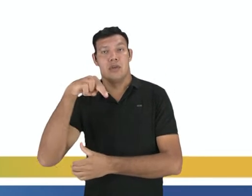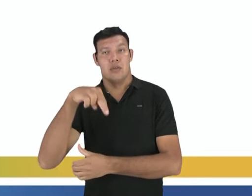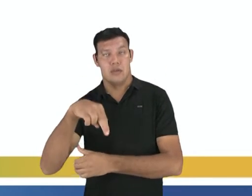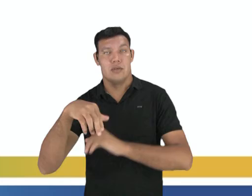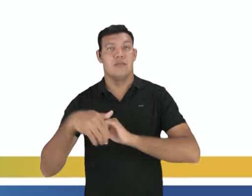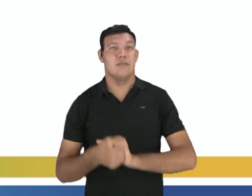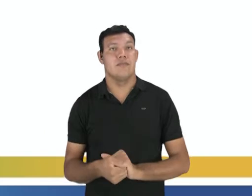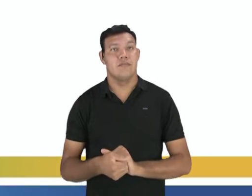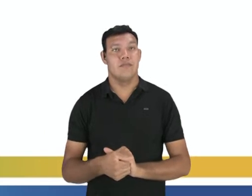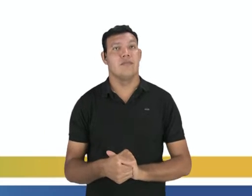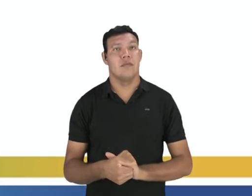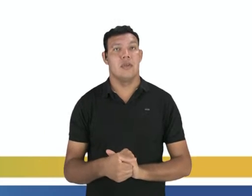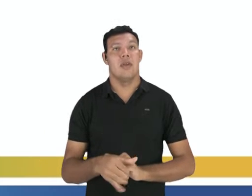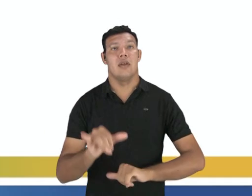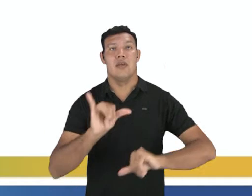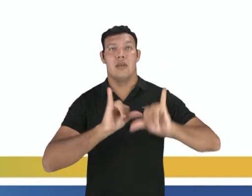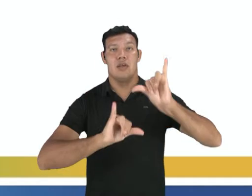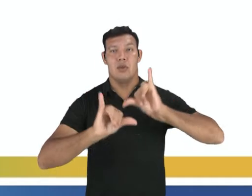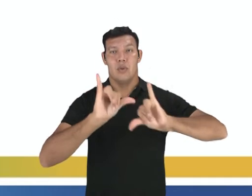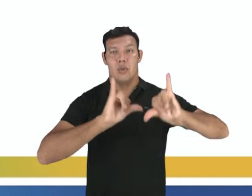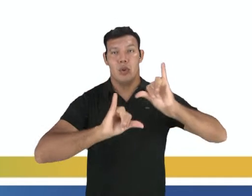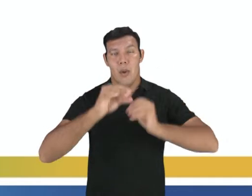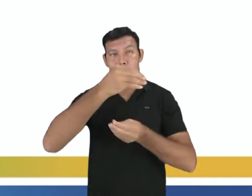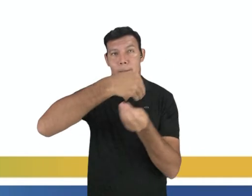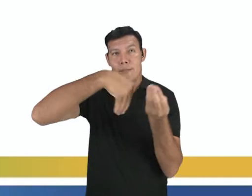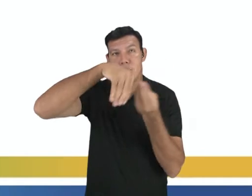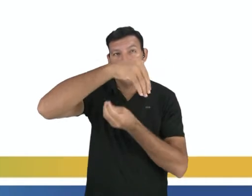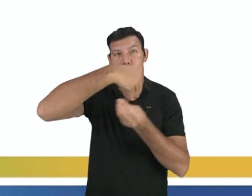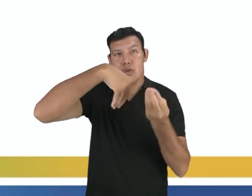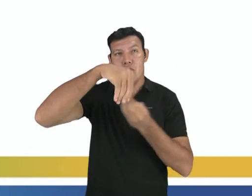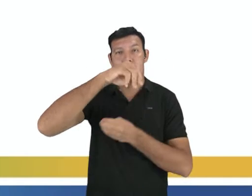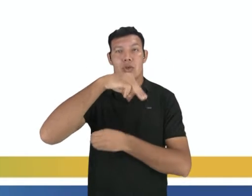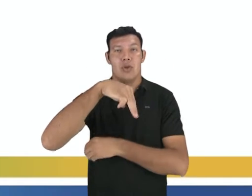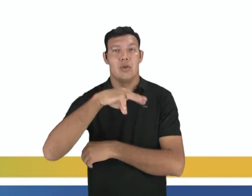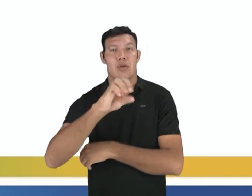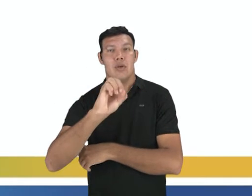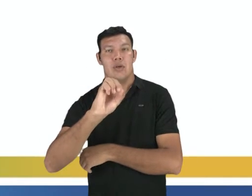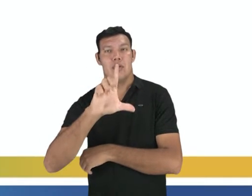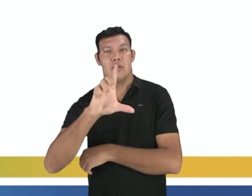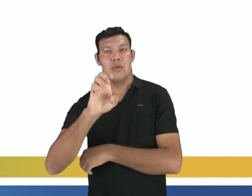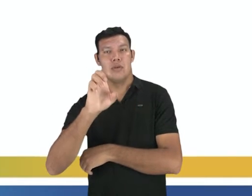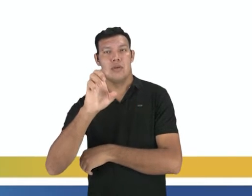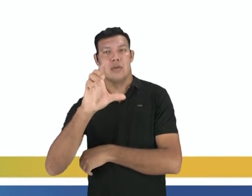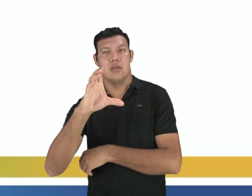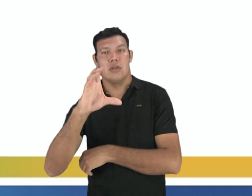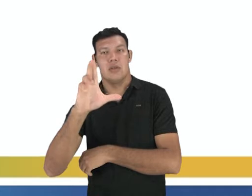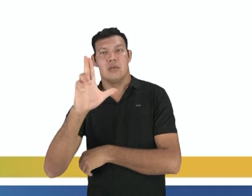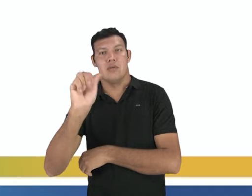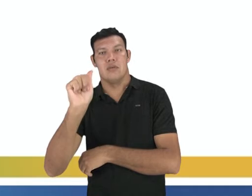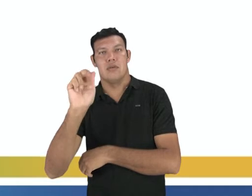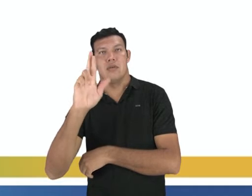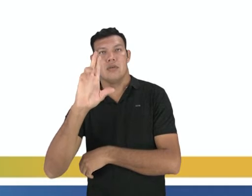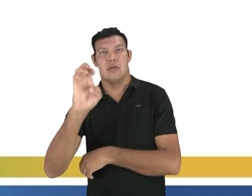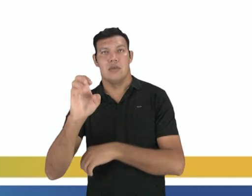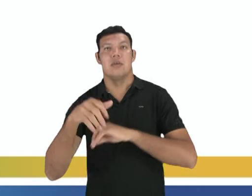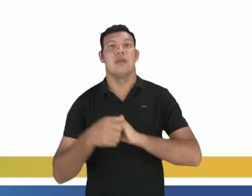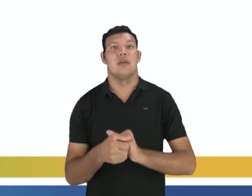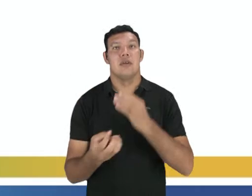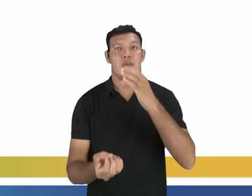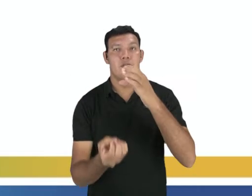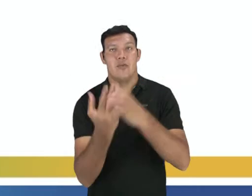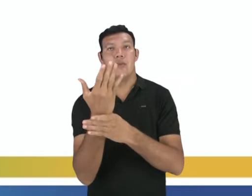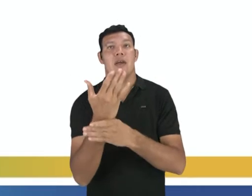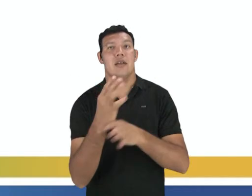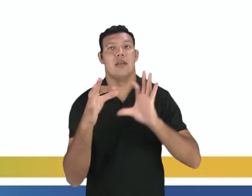que as soluções moleculares, aquelas formadas por meio de ligações covalentes, ou seja, existe o compartilhamento